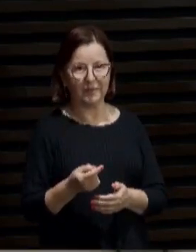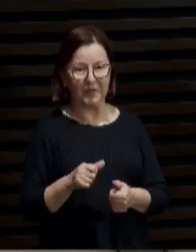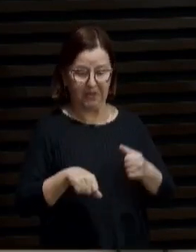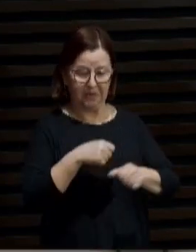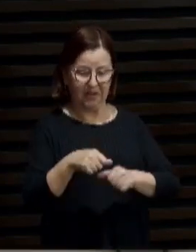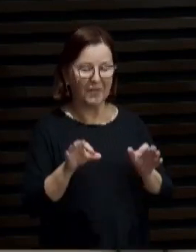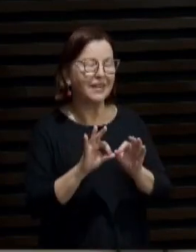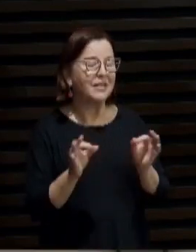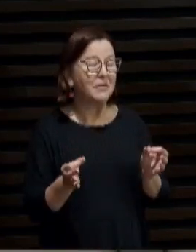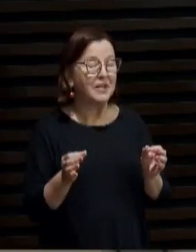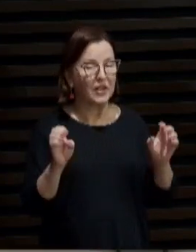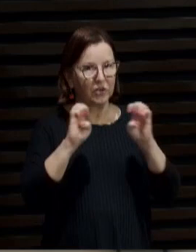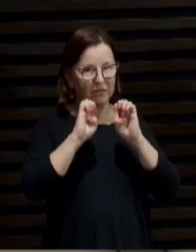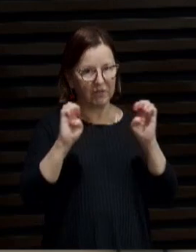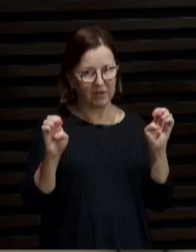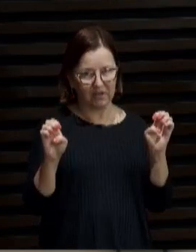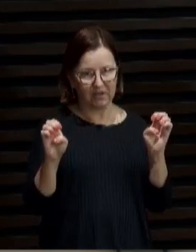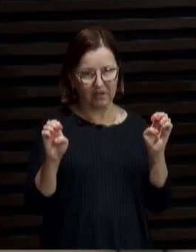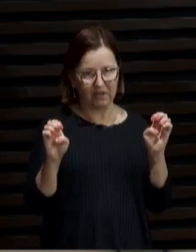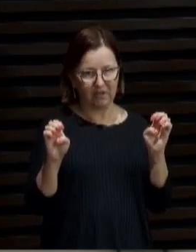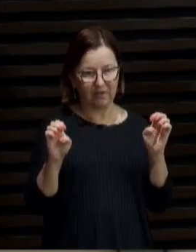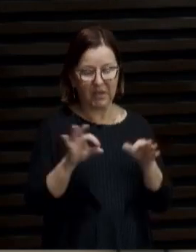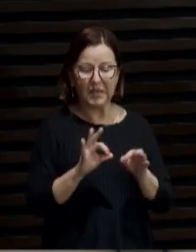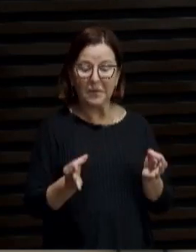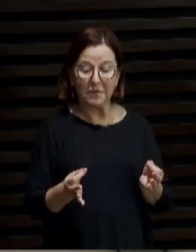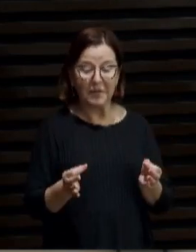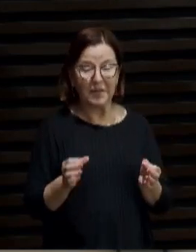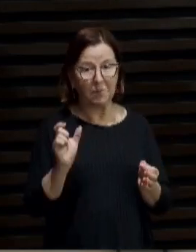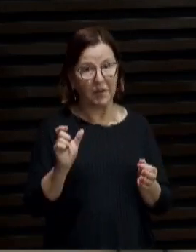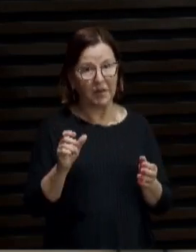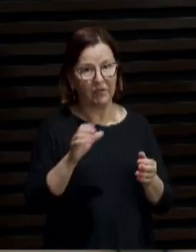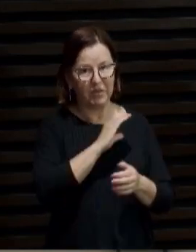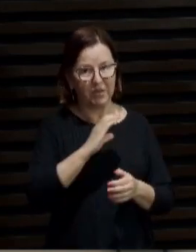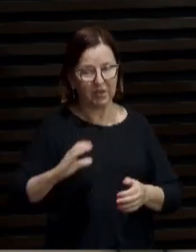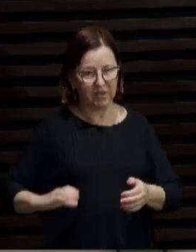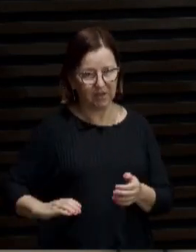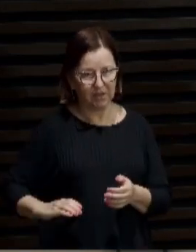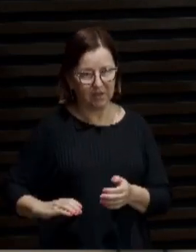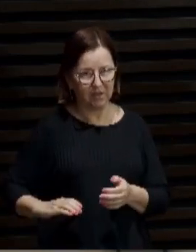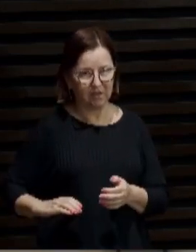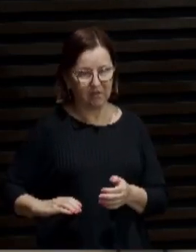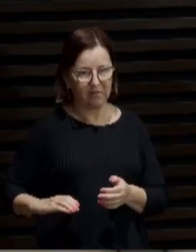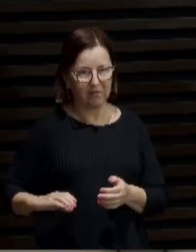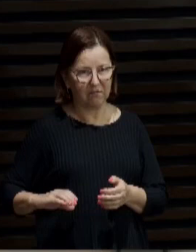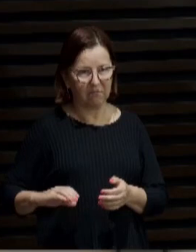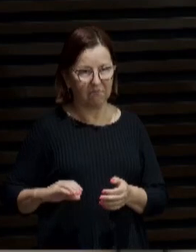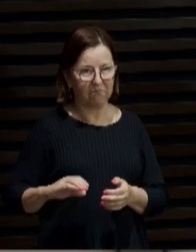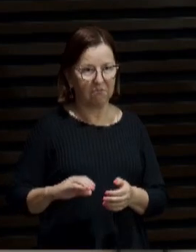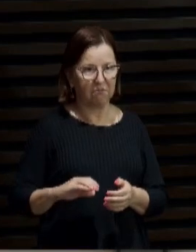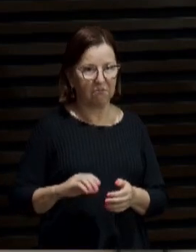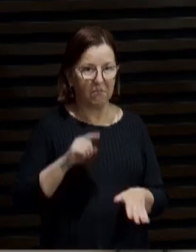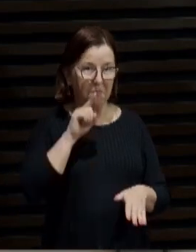Evangelho, a simplicidade da palavra de Cristo, nós somos passíveis